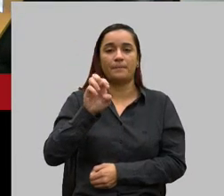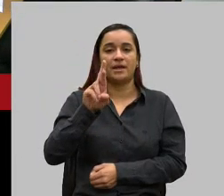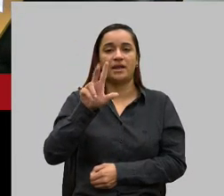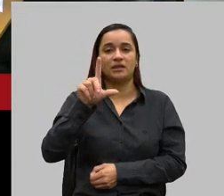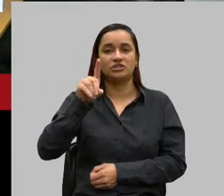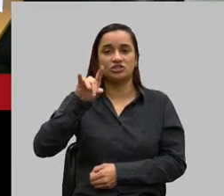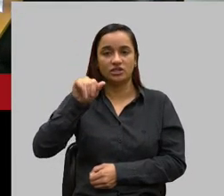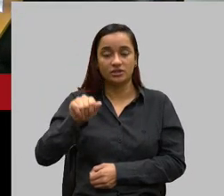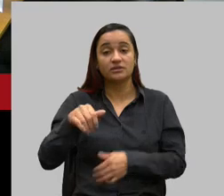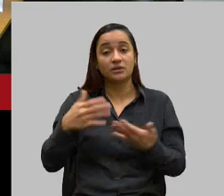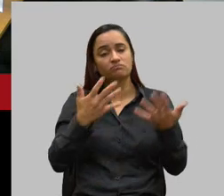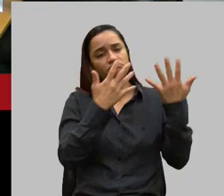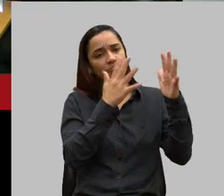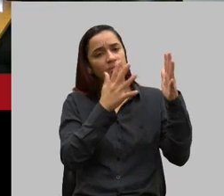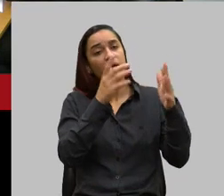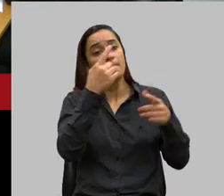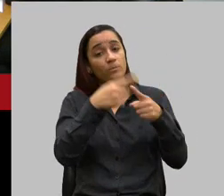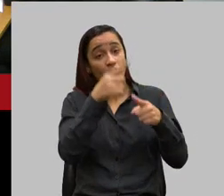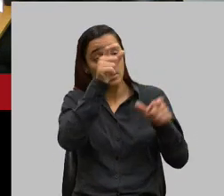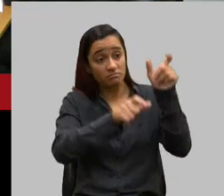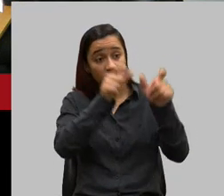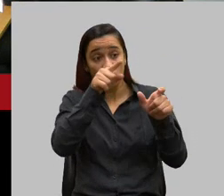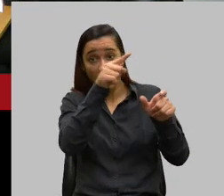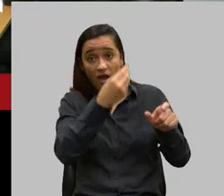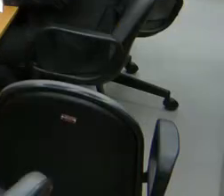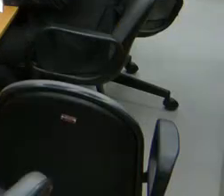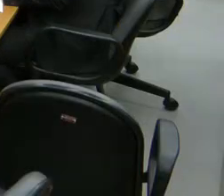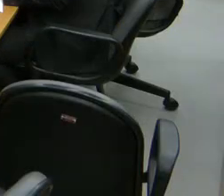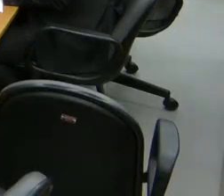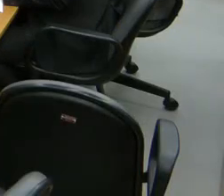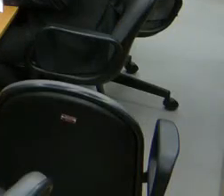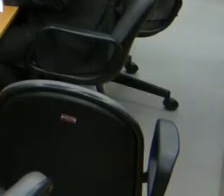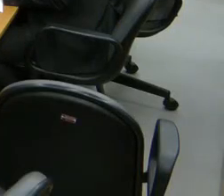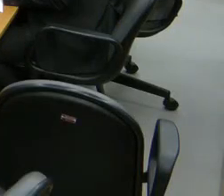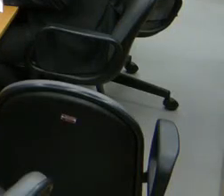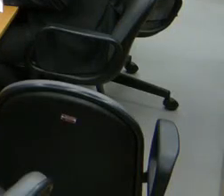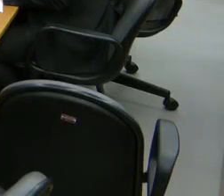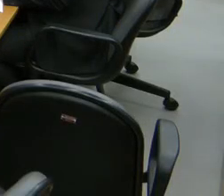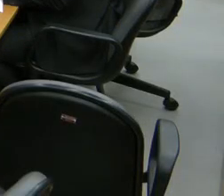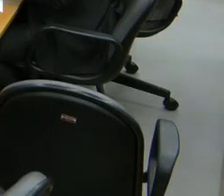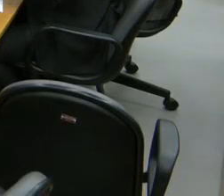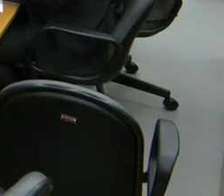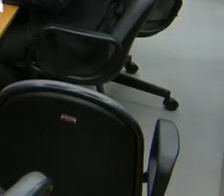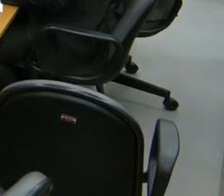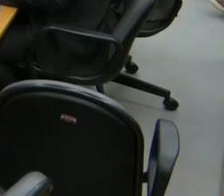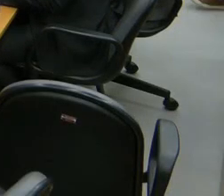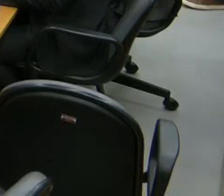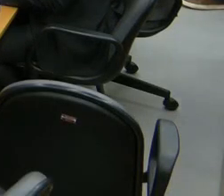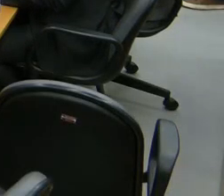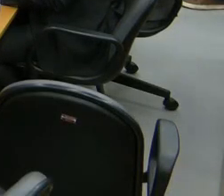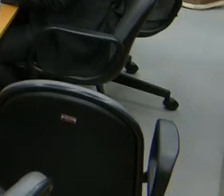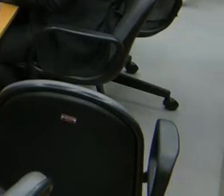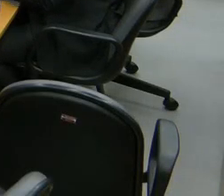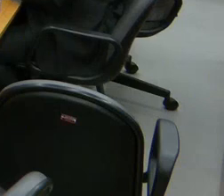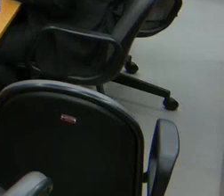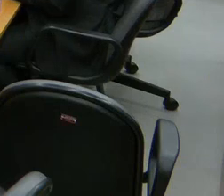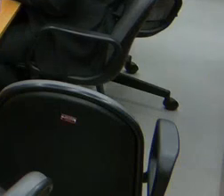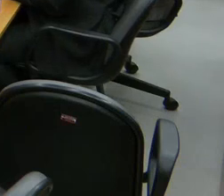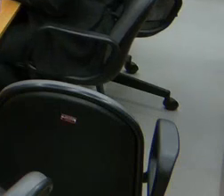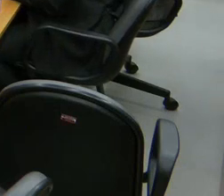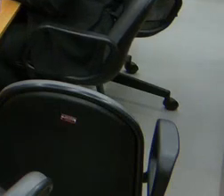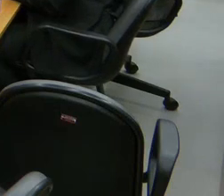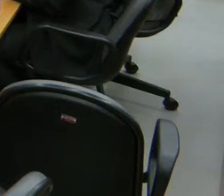lá até porque as pessoas pessoas lá vivem de forma indigna e nós temos que entregar para aquela população dignidade então quero parabenizar de verdade essa